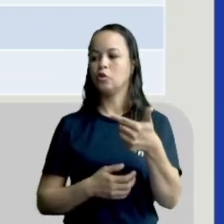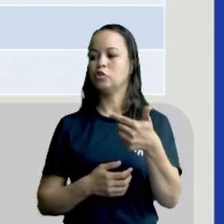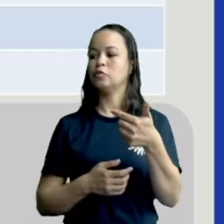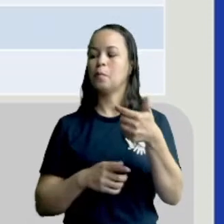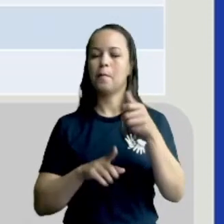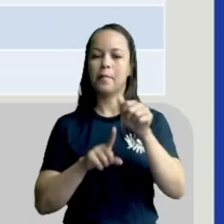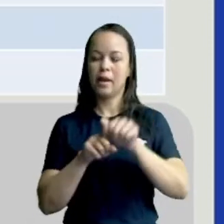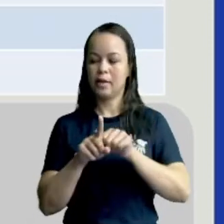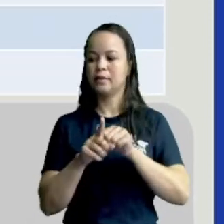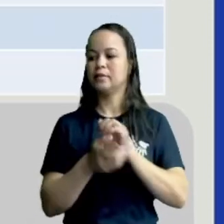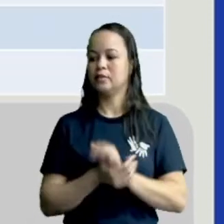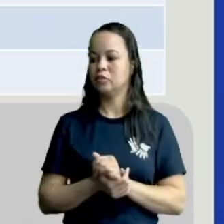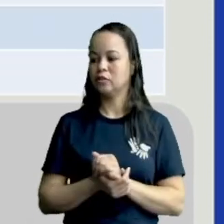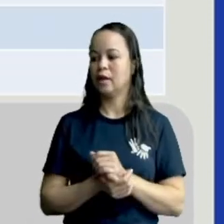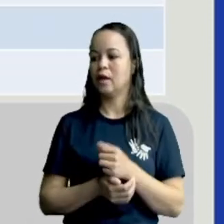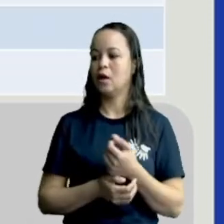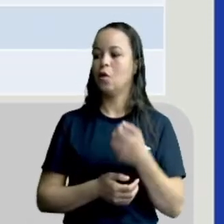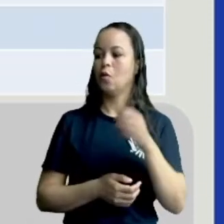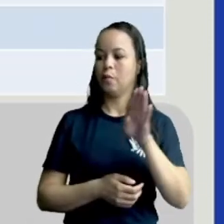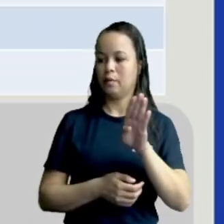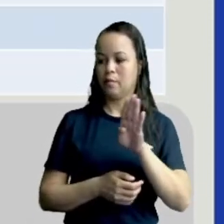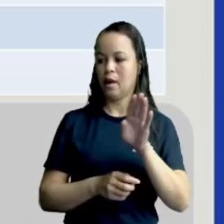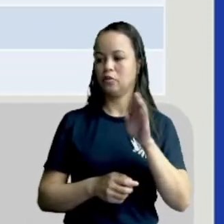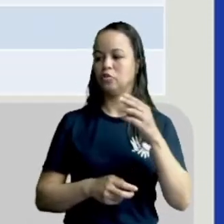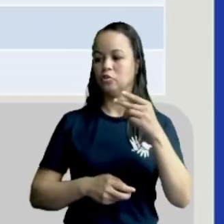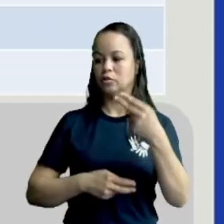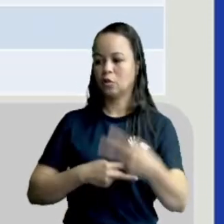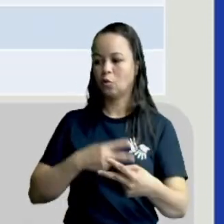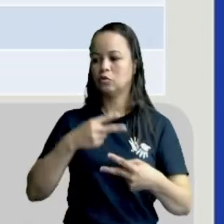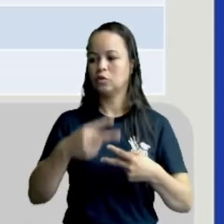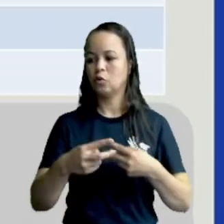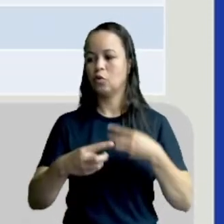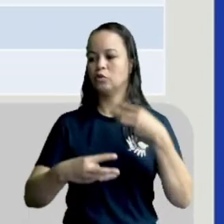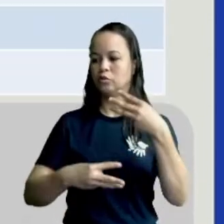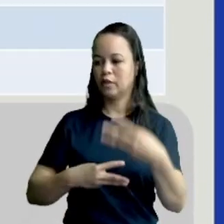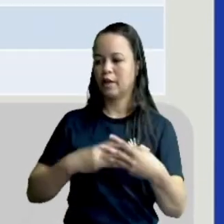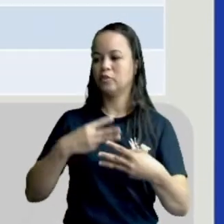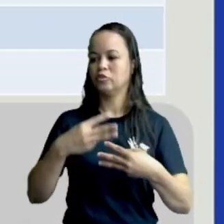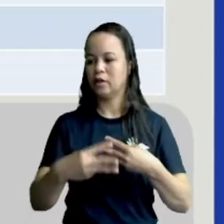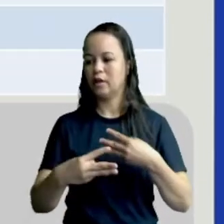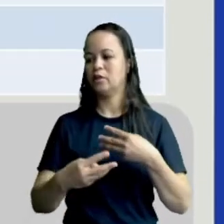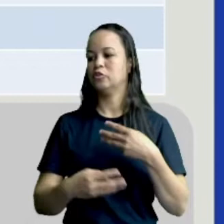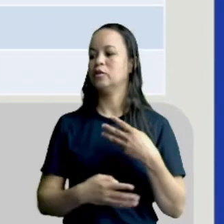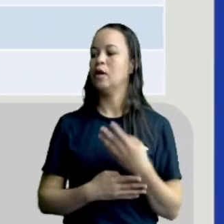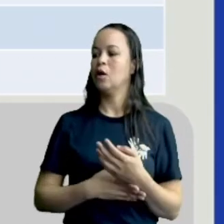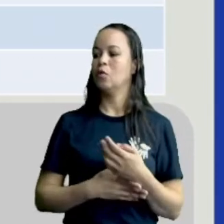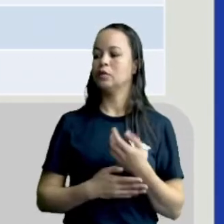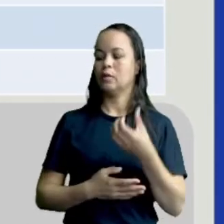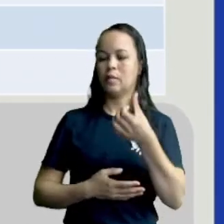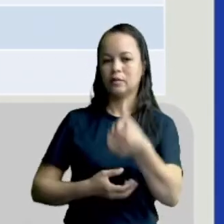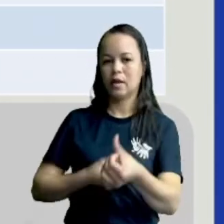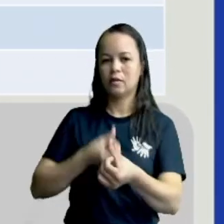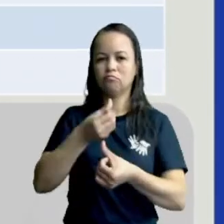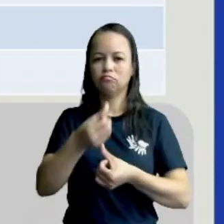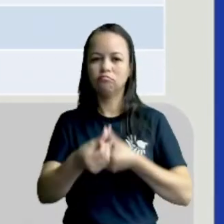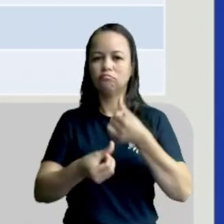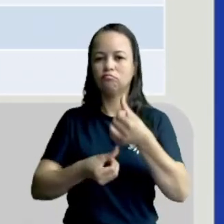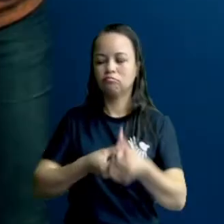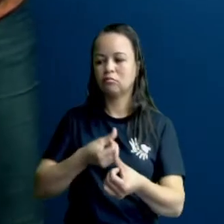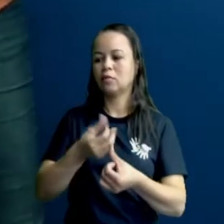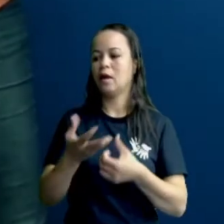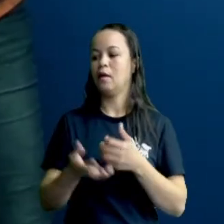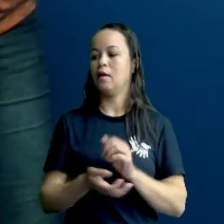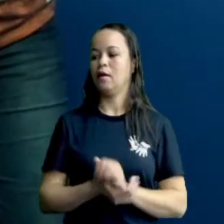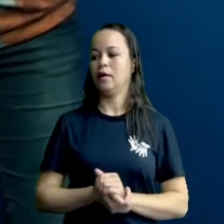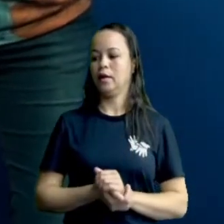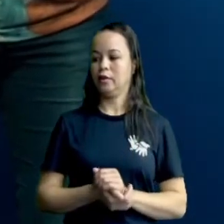Uma década, 10 anos. Um século, 100 anos. E um milênio, 1000 anos. Ó, professor, ele perguntou sobre século